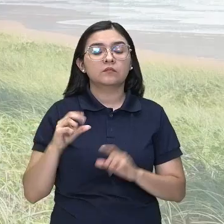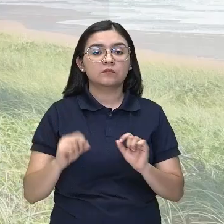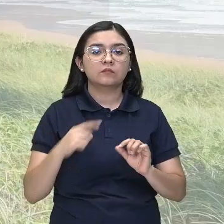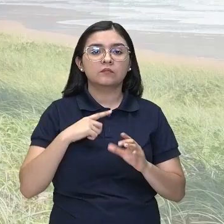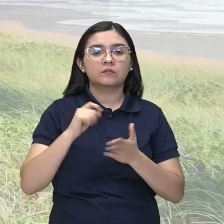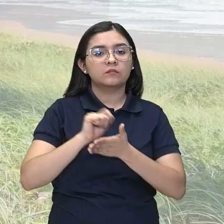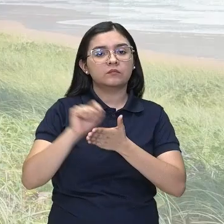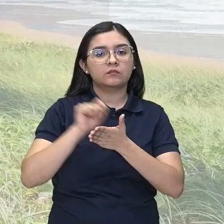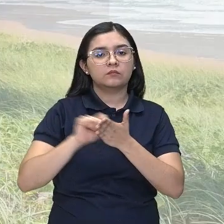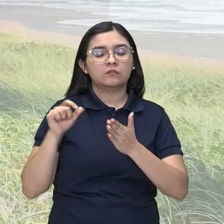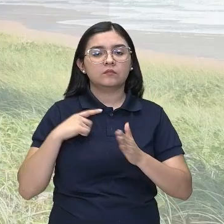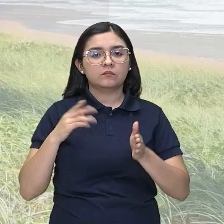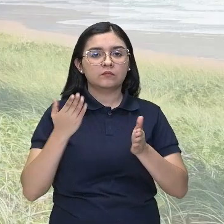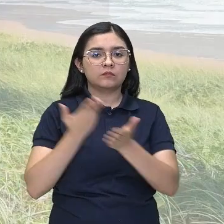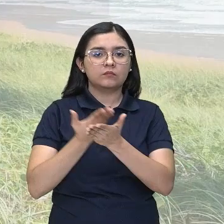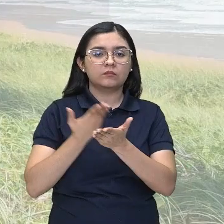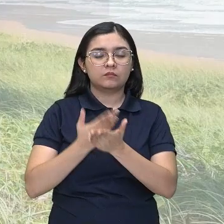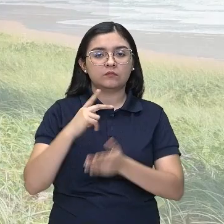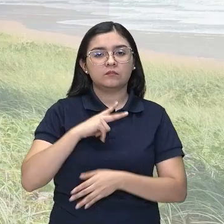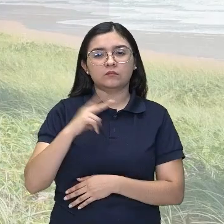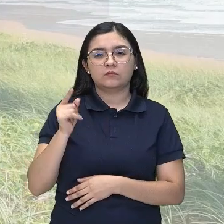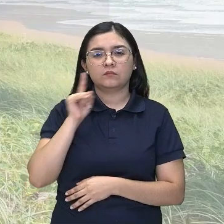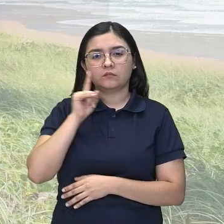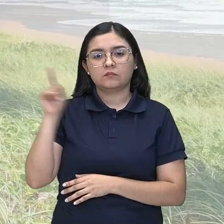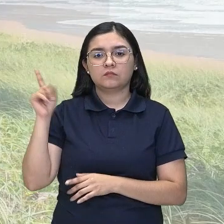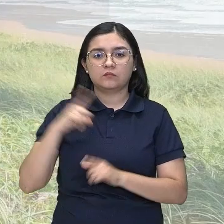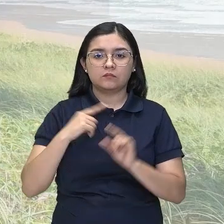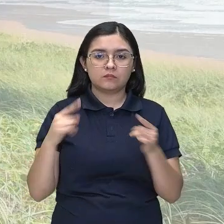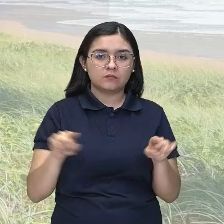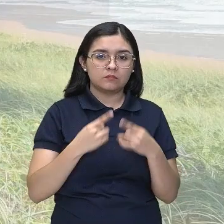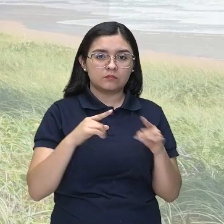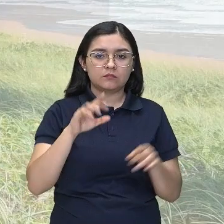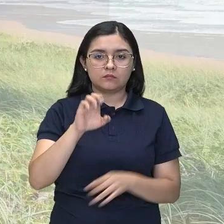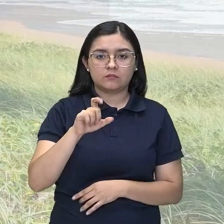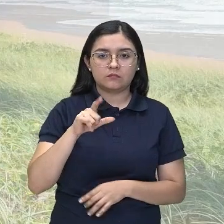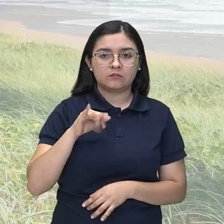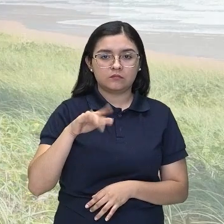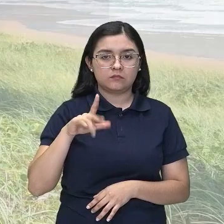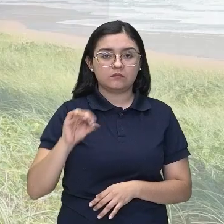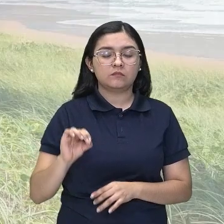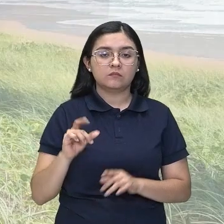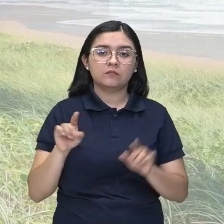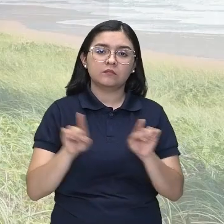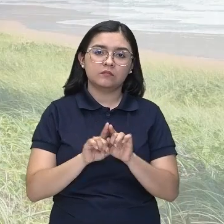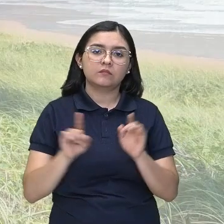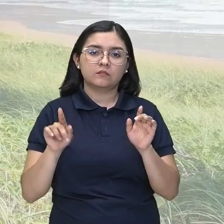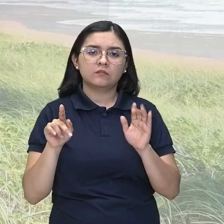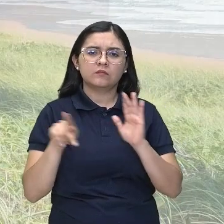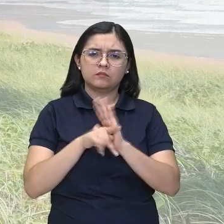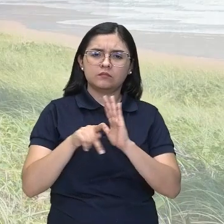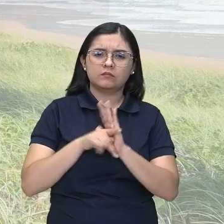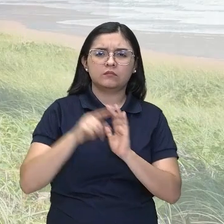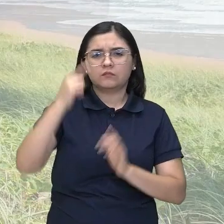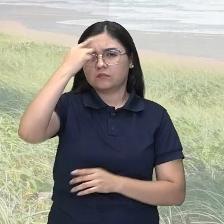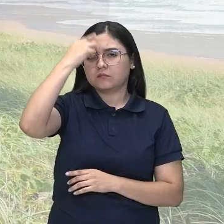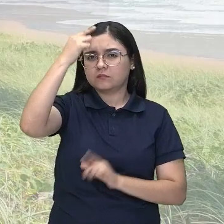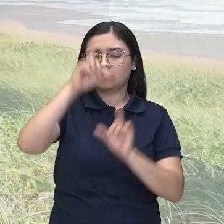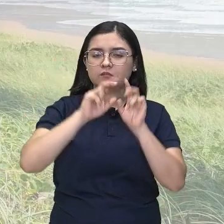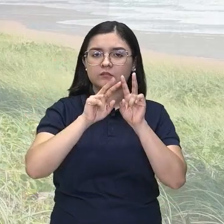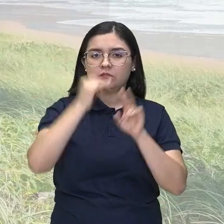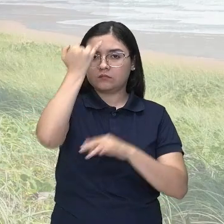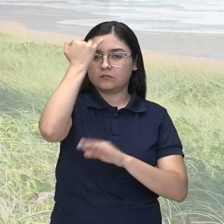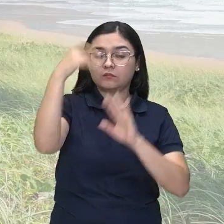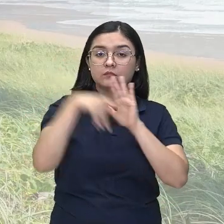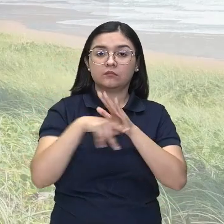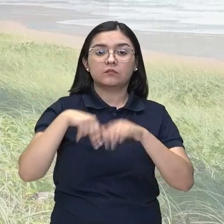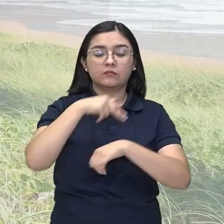enquanto estudava em Portugal, a Canção do Exílio. Ele mesmo pensava um pouco sobre essa ideia do